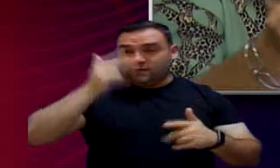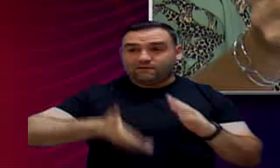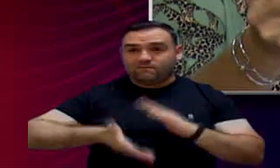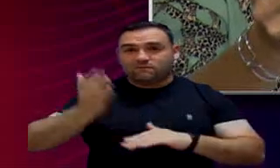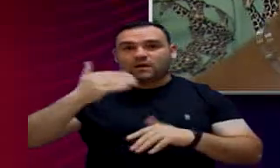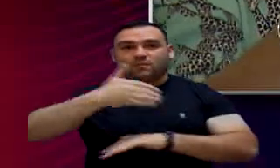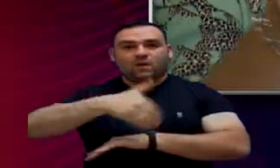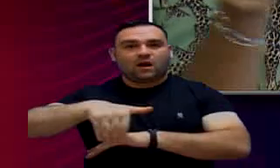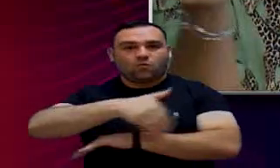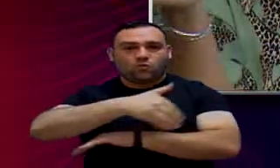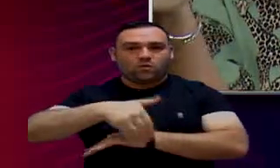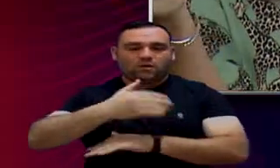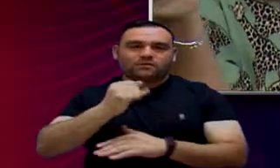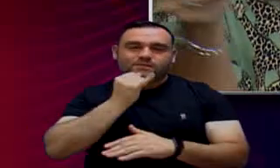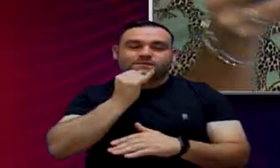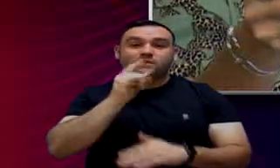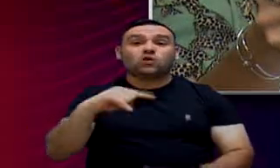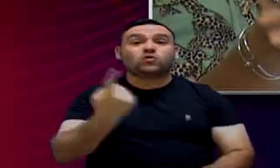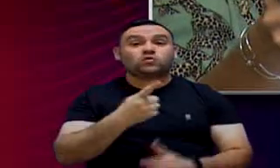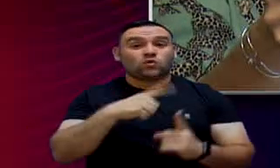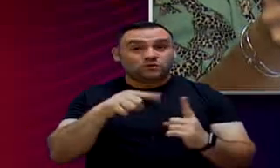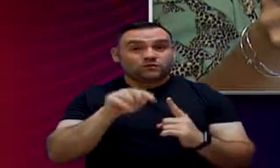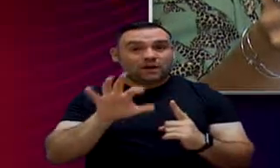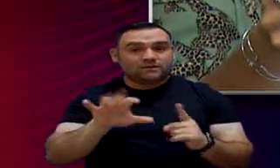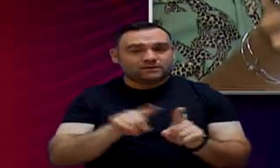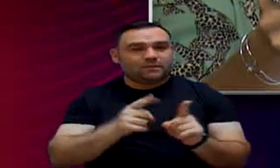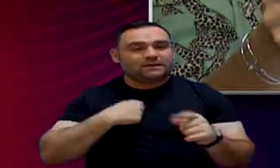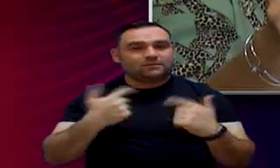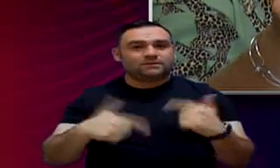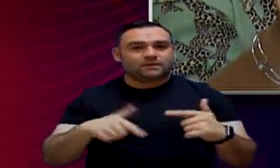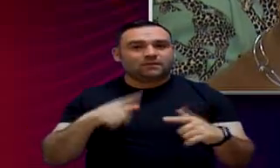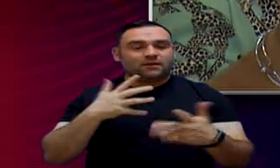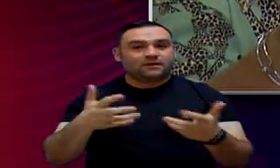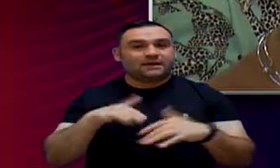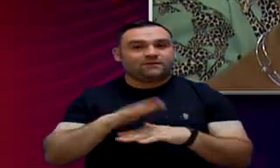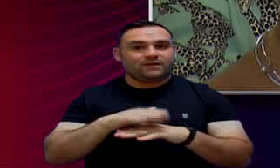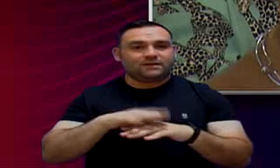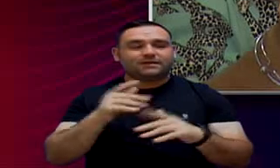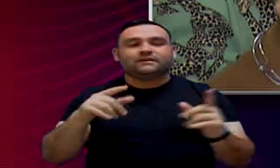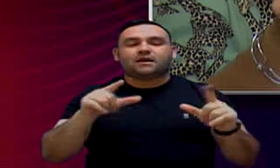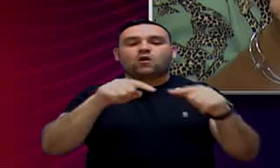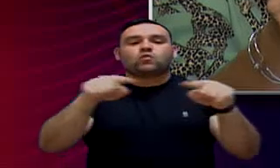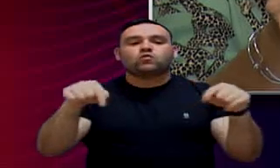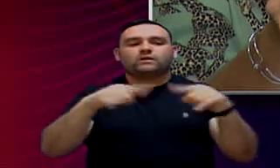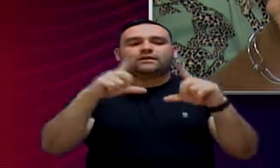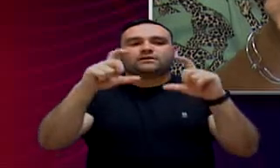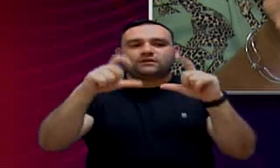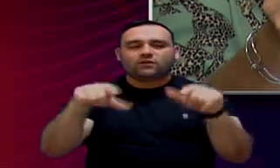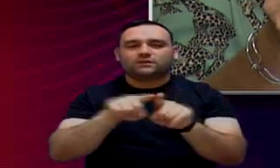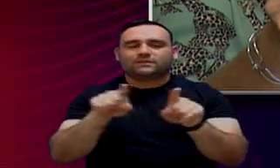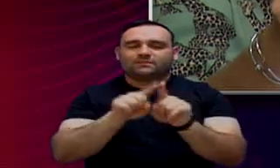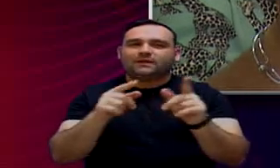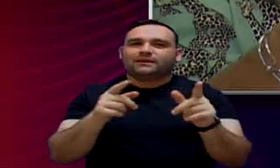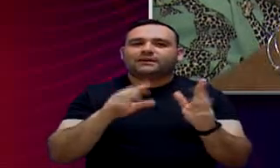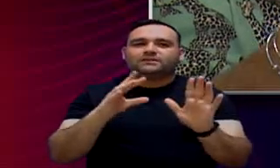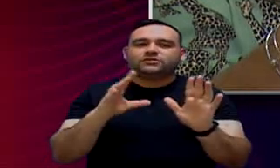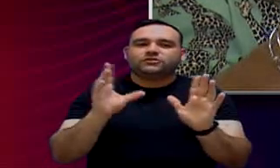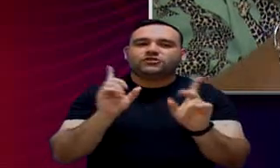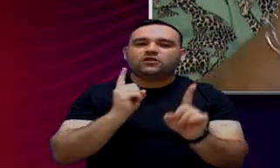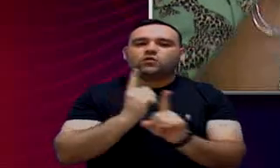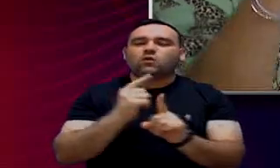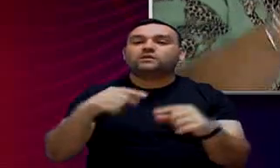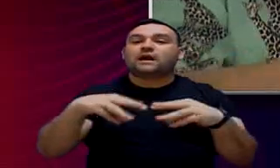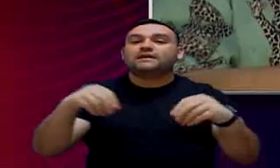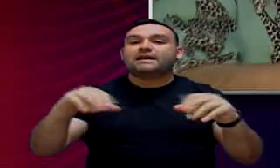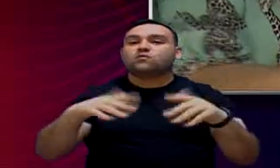um exemplo tá essa essa é a nossa intenção e é estou trabalhando para isso tira foto do local ele já pelo que diz já localiza